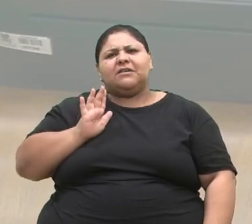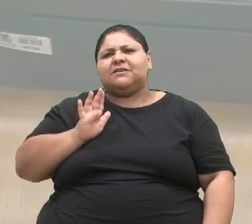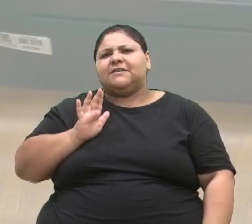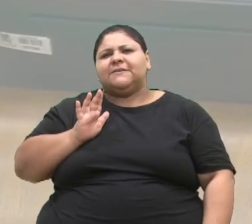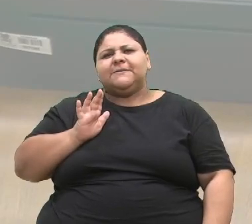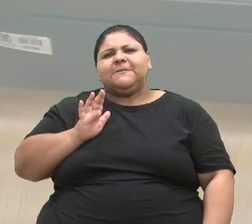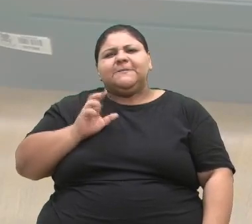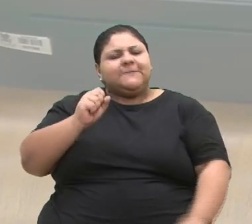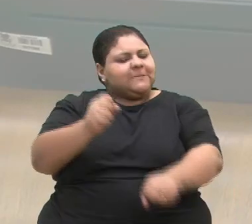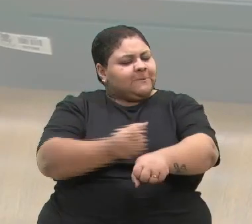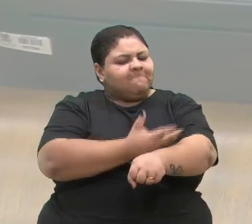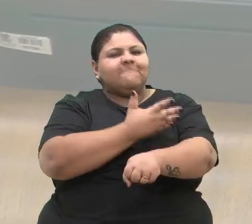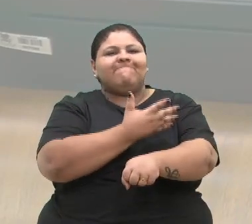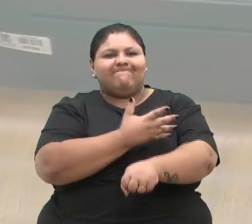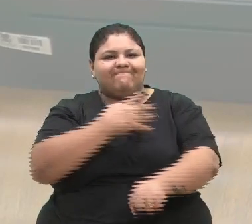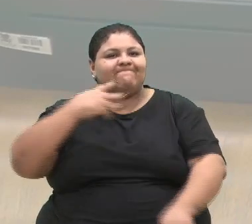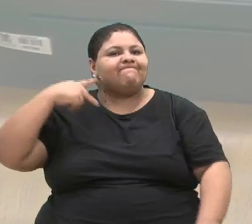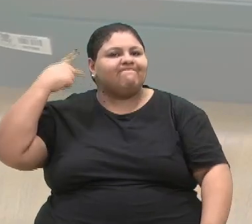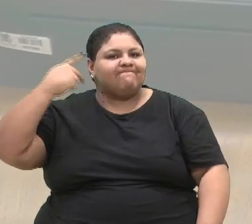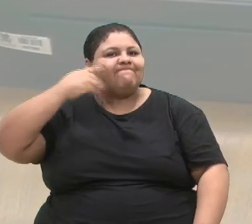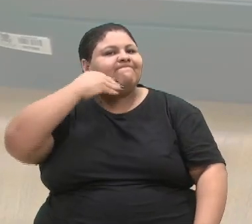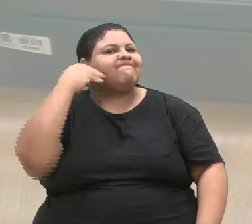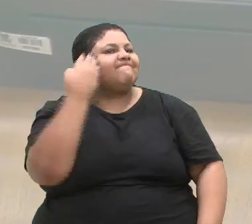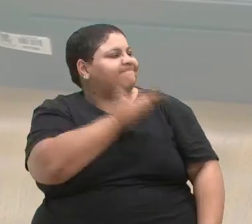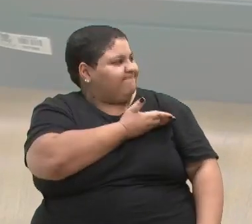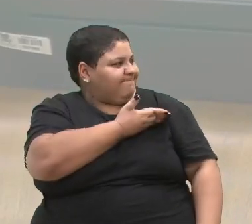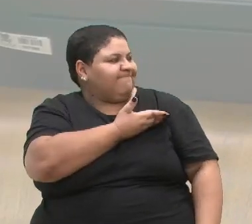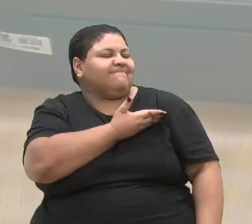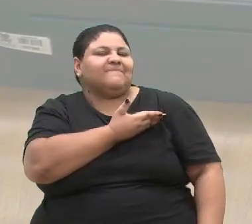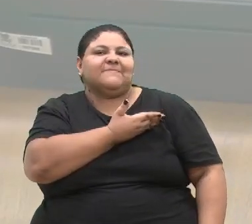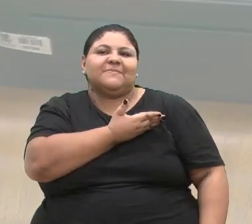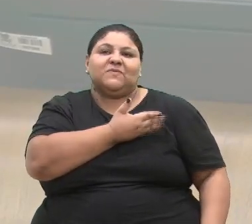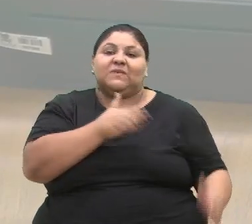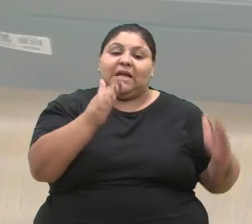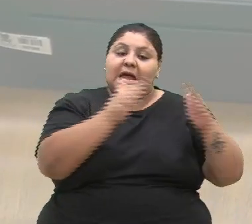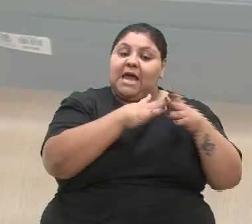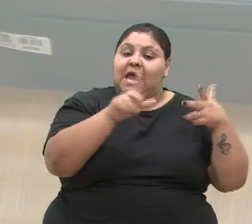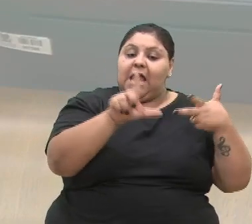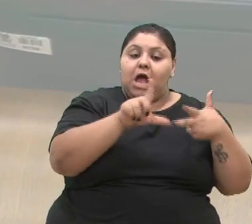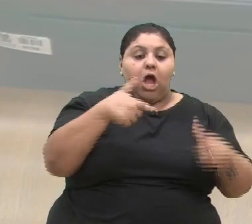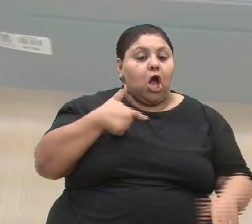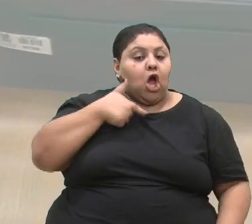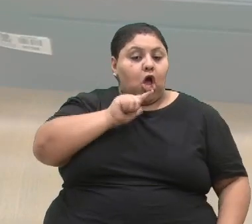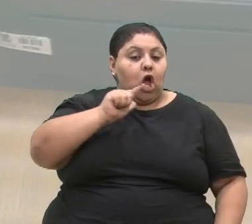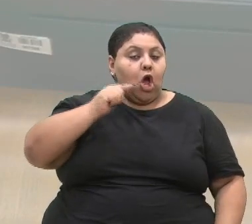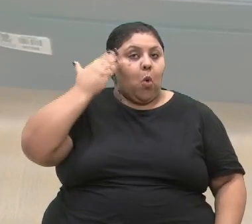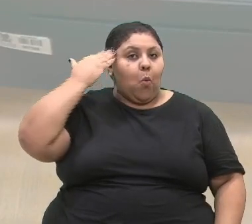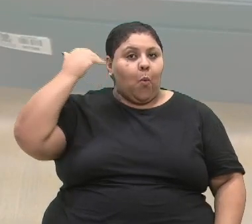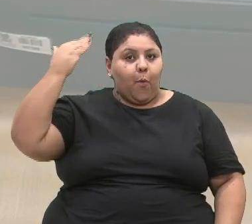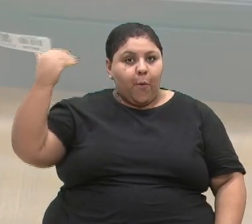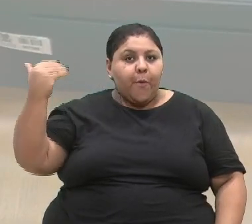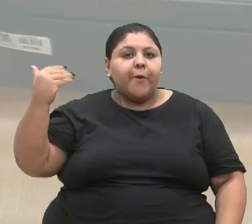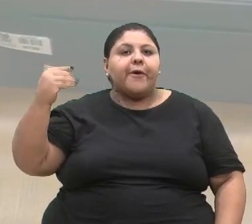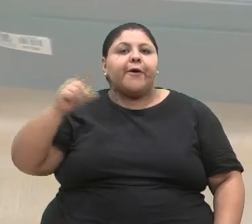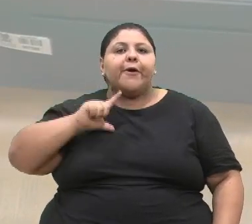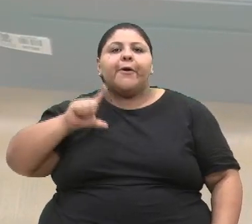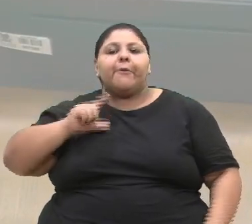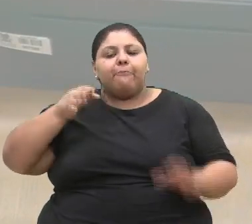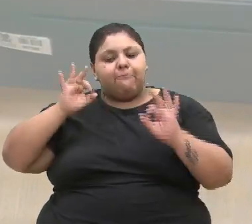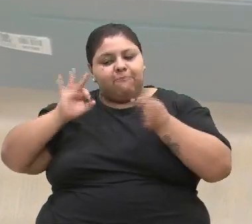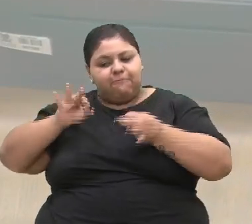Ademir e a Aline, né, que são os pais do Xande, e a alegria e a emoção que a gente sentiu junto com